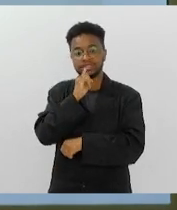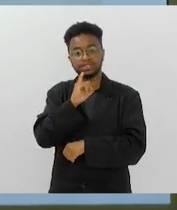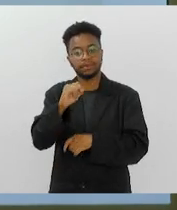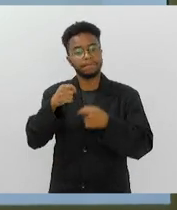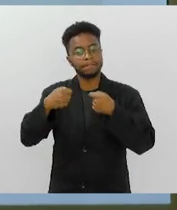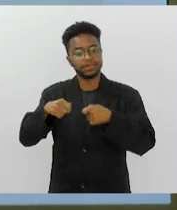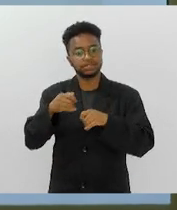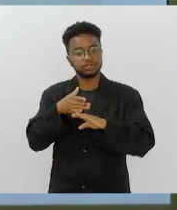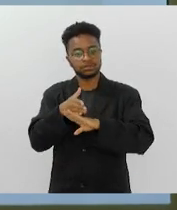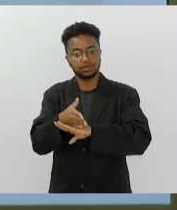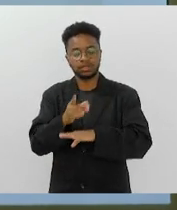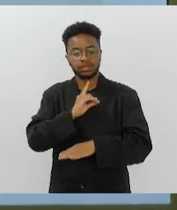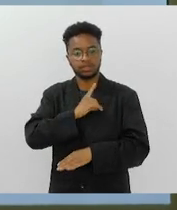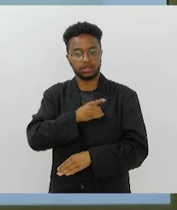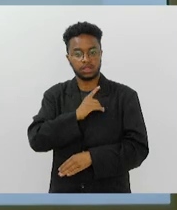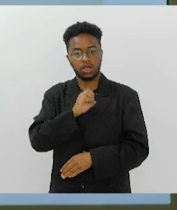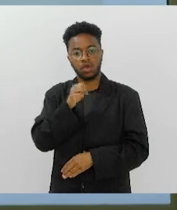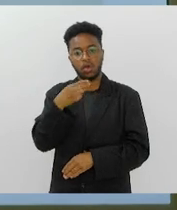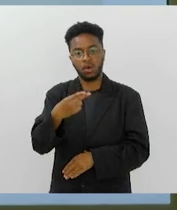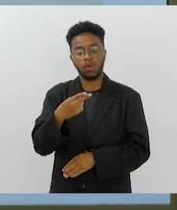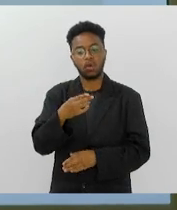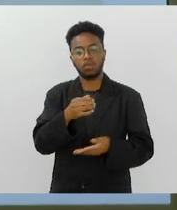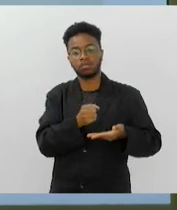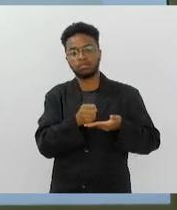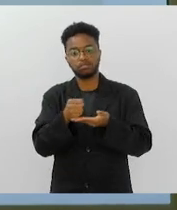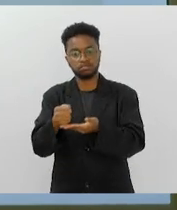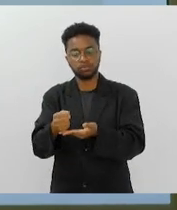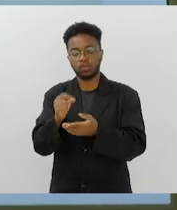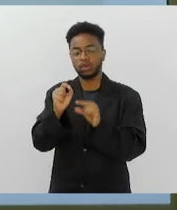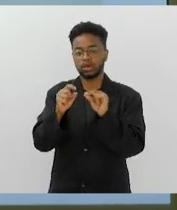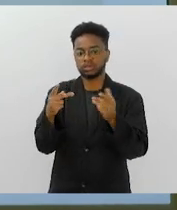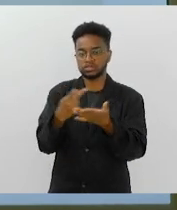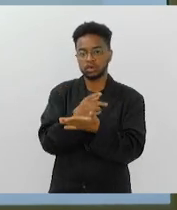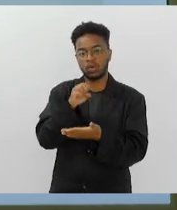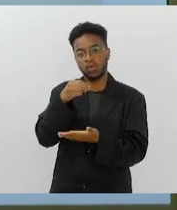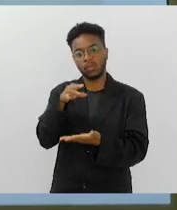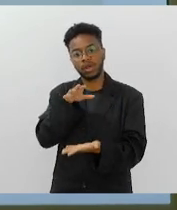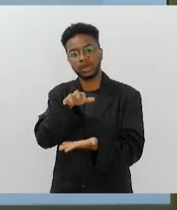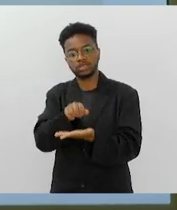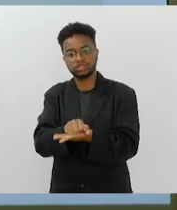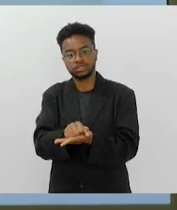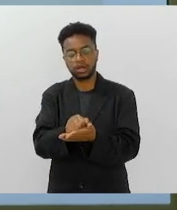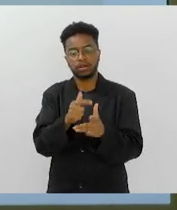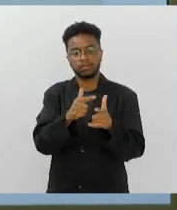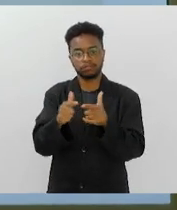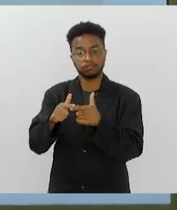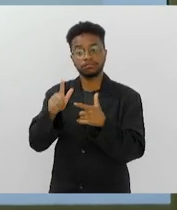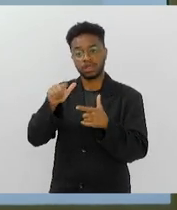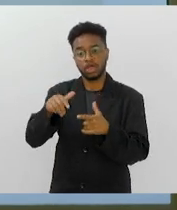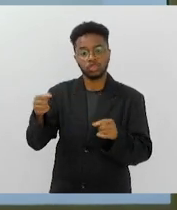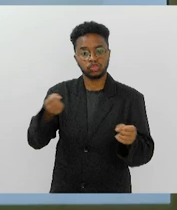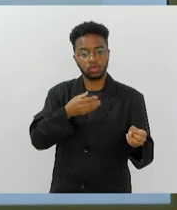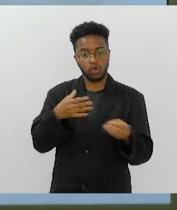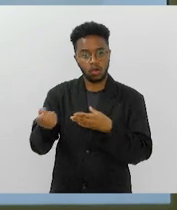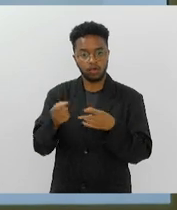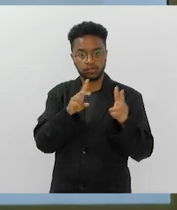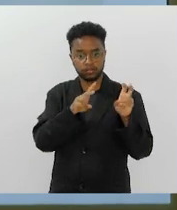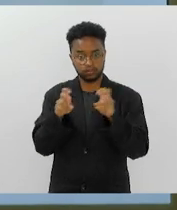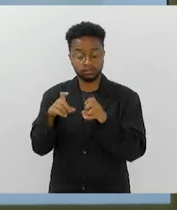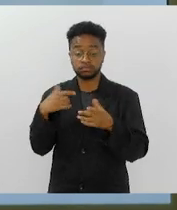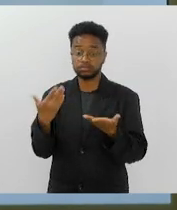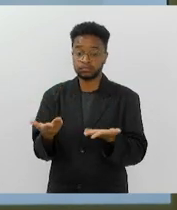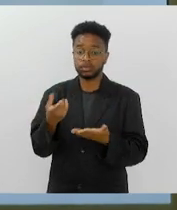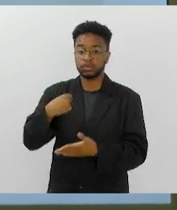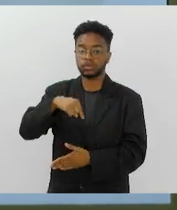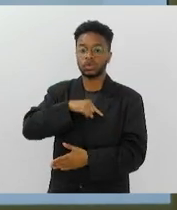uma delegacia ou fazer os encaminhamentos ou registrar boletim de ocorrência. Então, é uma inovação que o Conviva trouxe, né, de forma que a gente está conseguindo aí